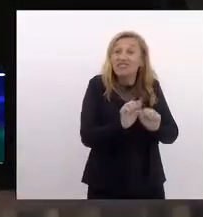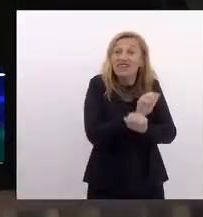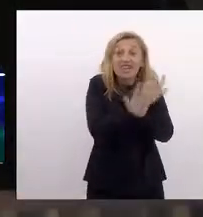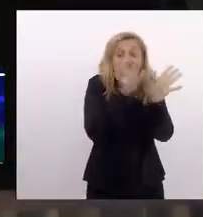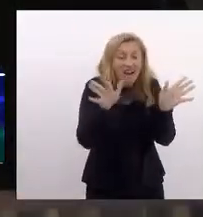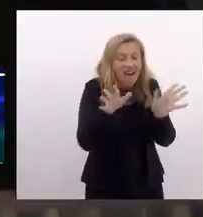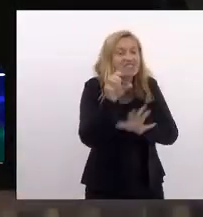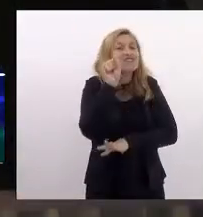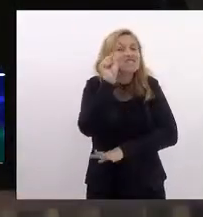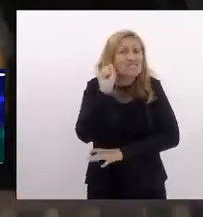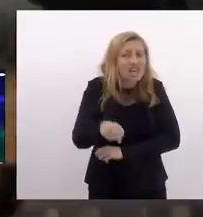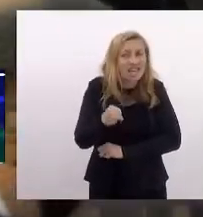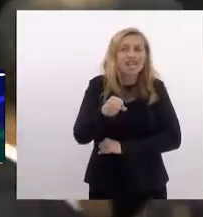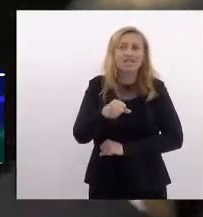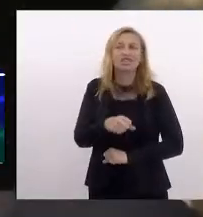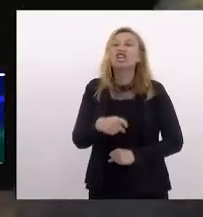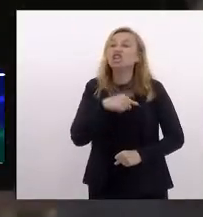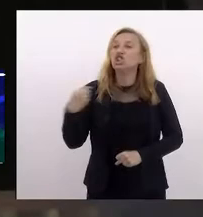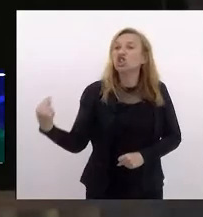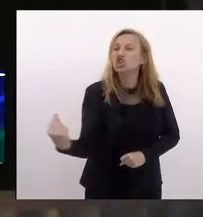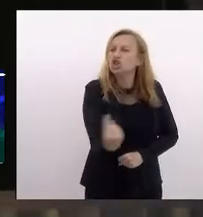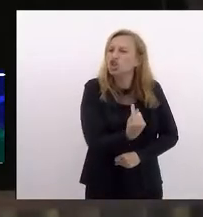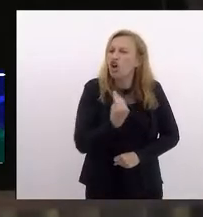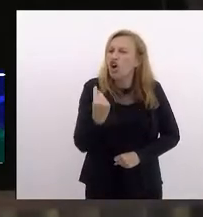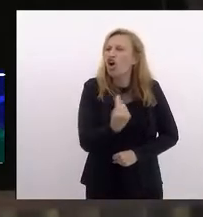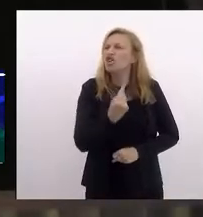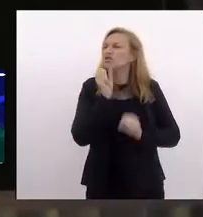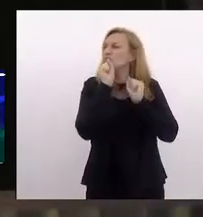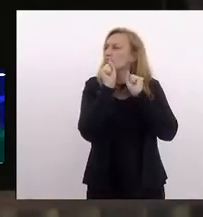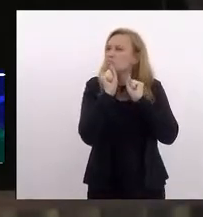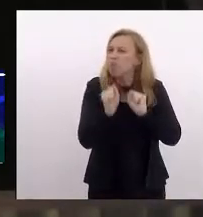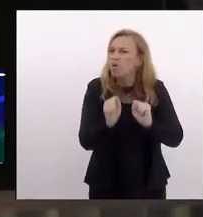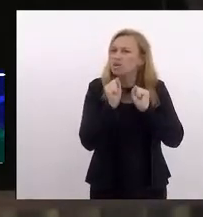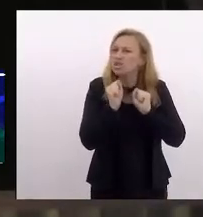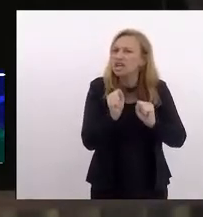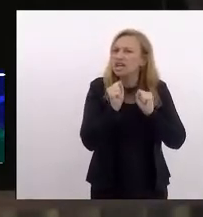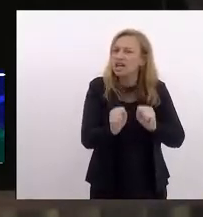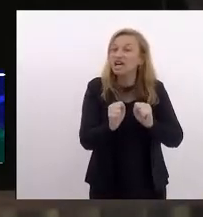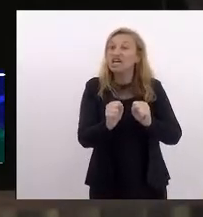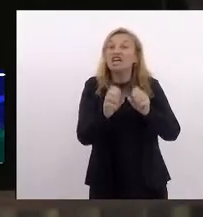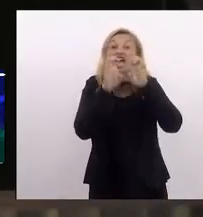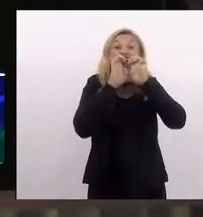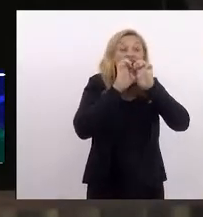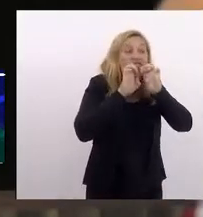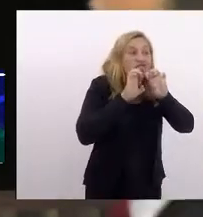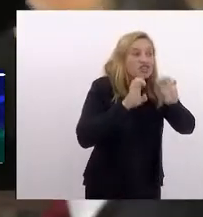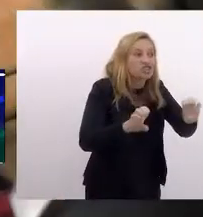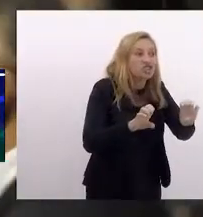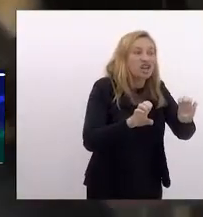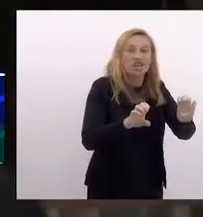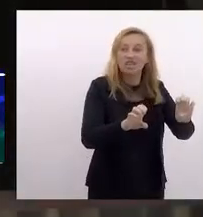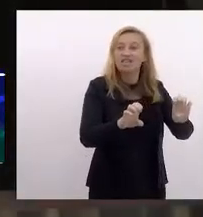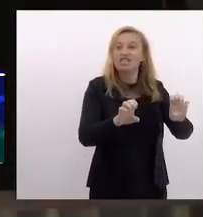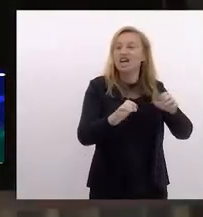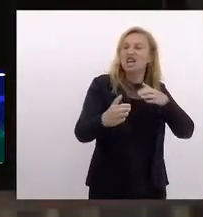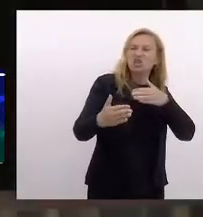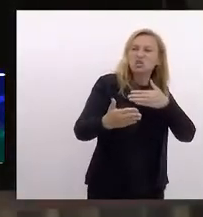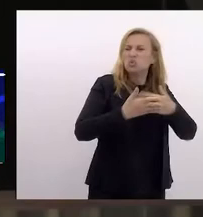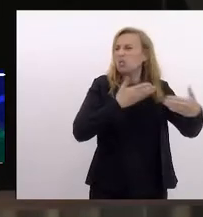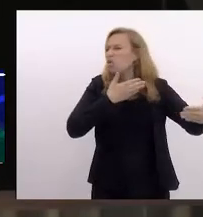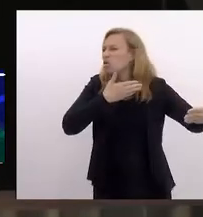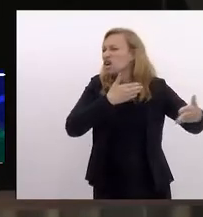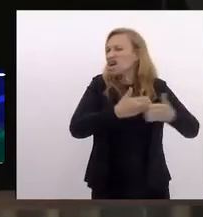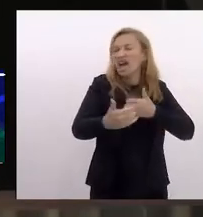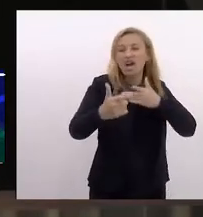claro sim que nós poderemos fazer evangelismo nos espaços